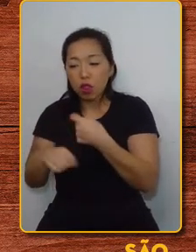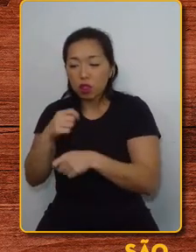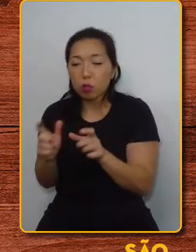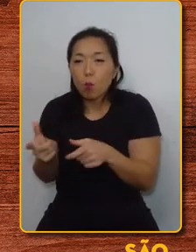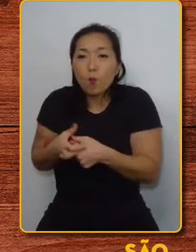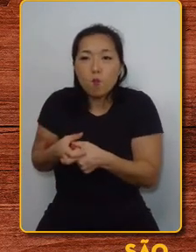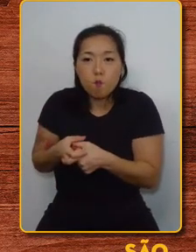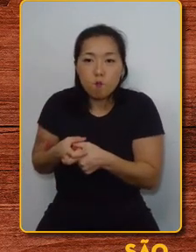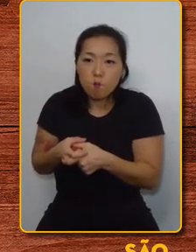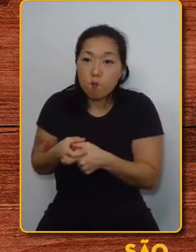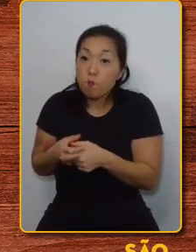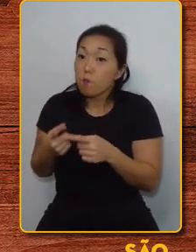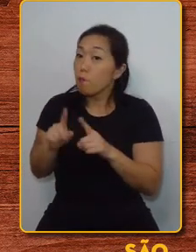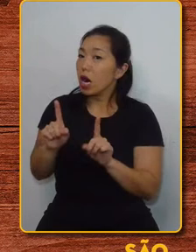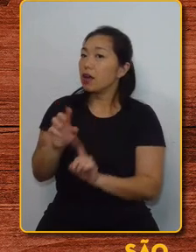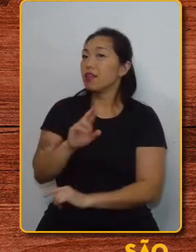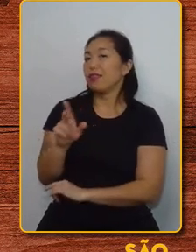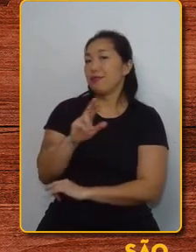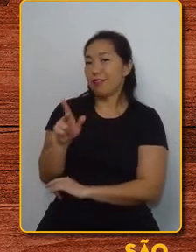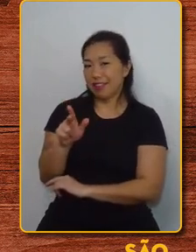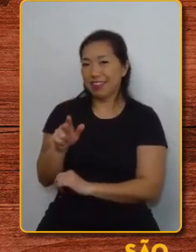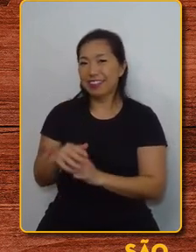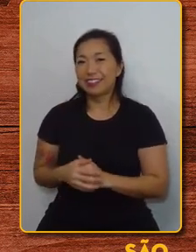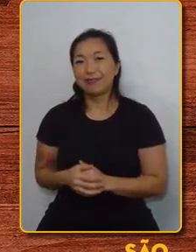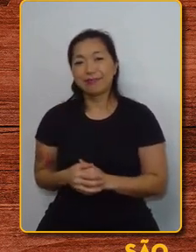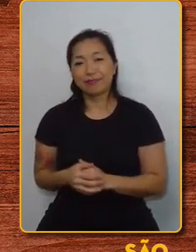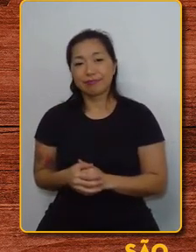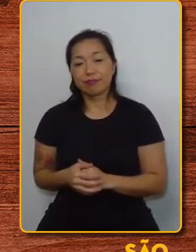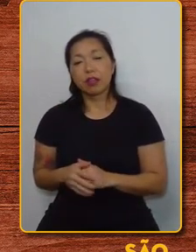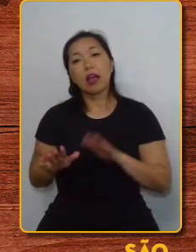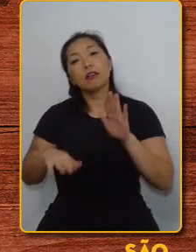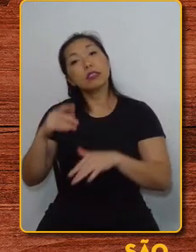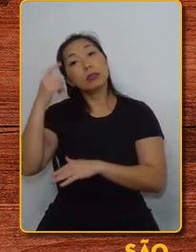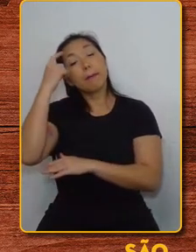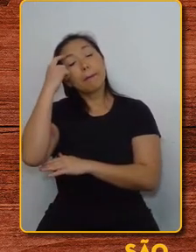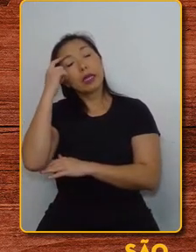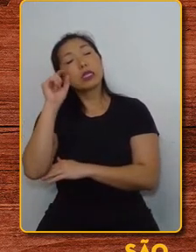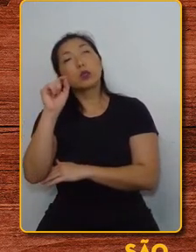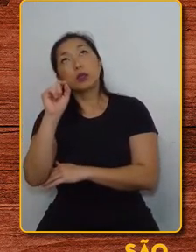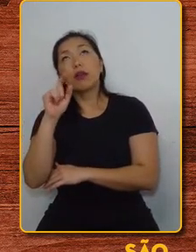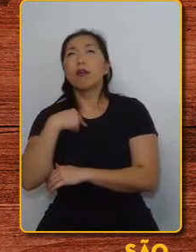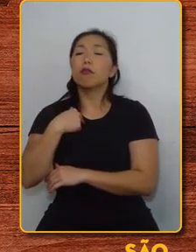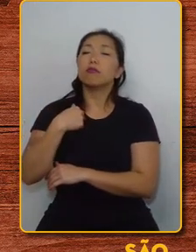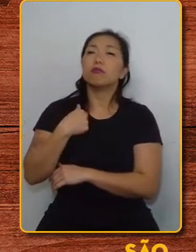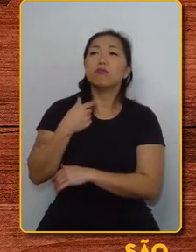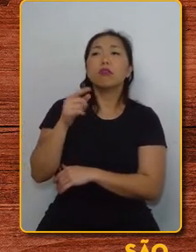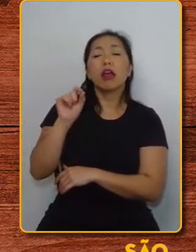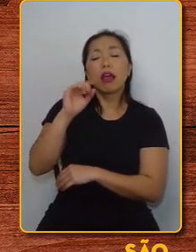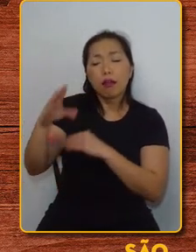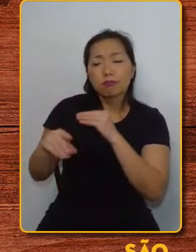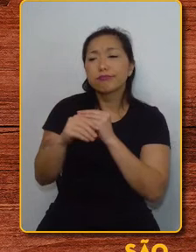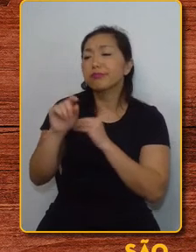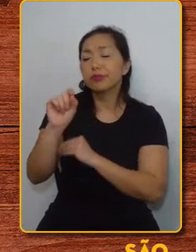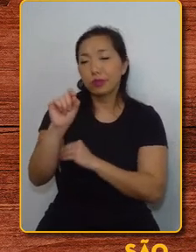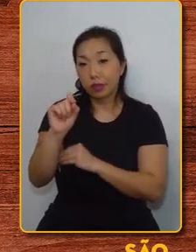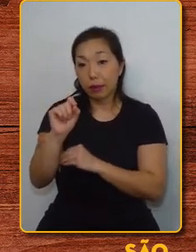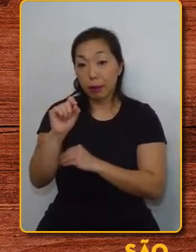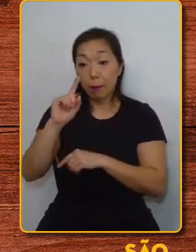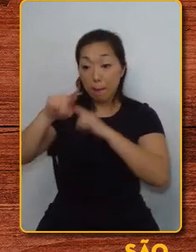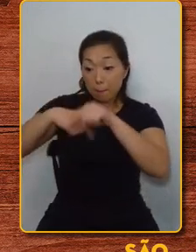até, ideologicamente, estar se achando tá lá. Por que, que eu quero trazer todo esse elemento? Que o próximo período, como